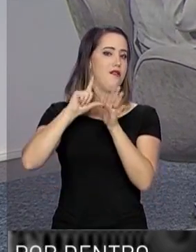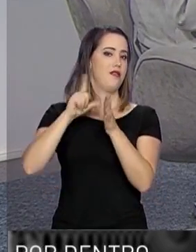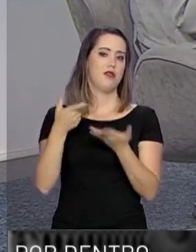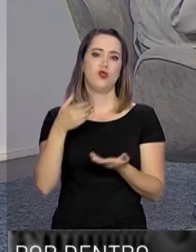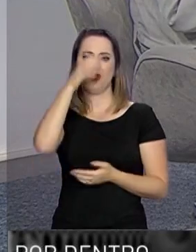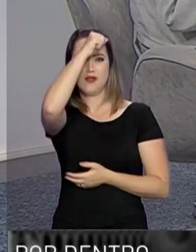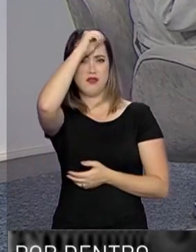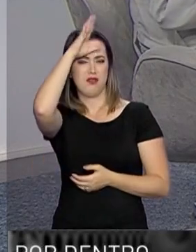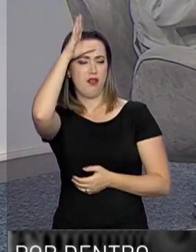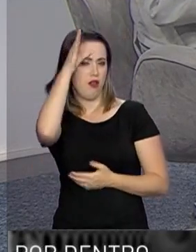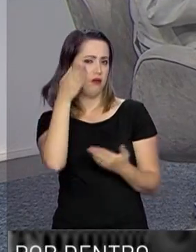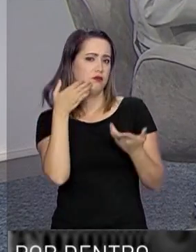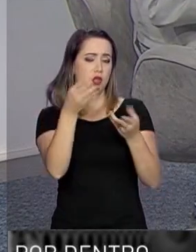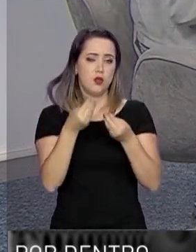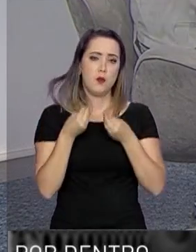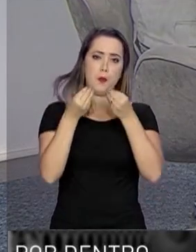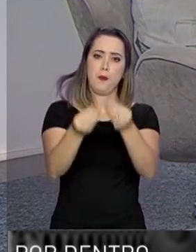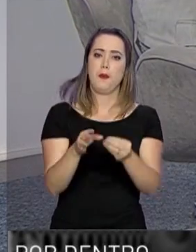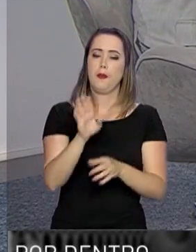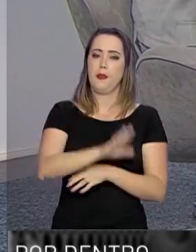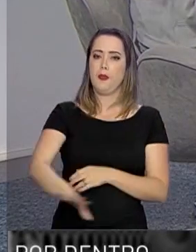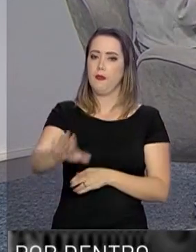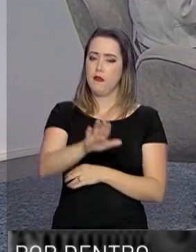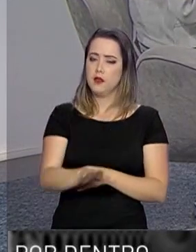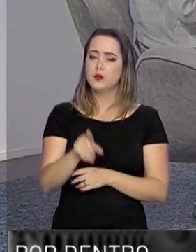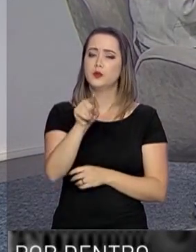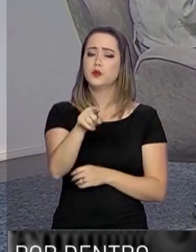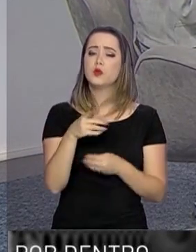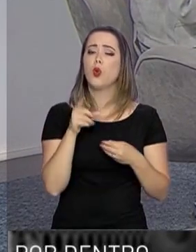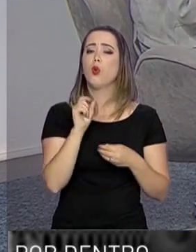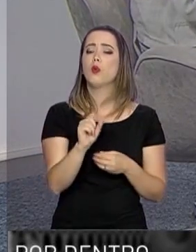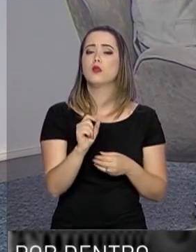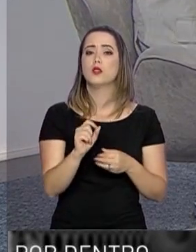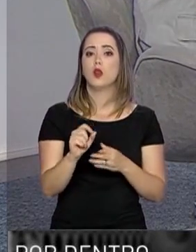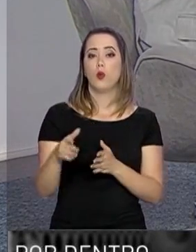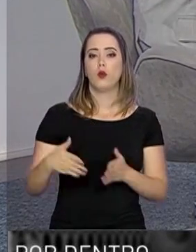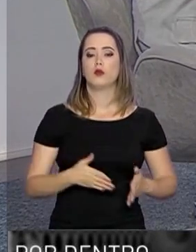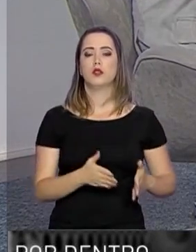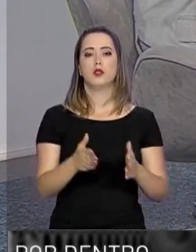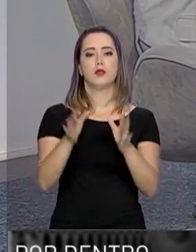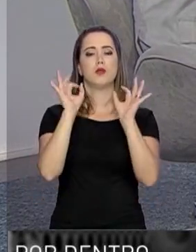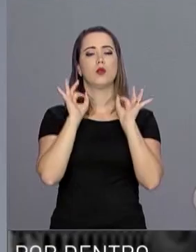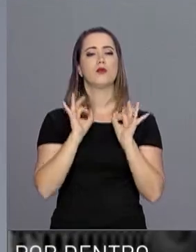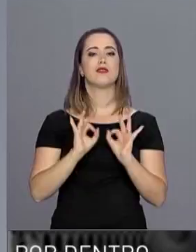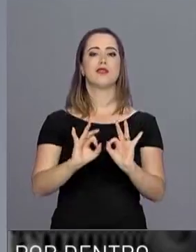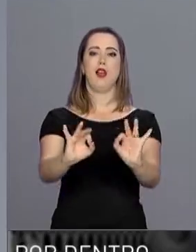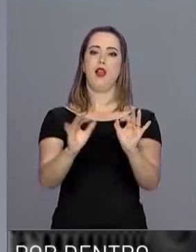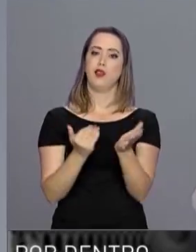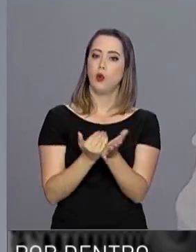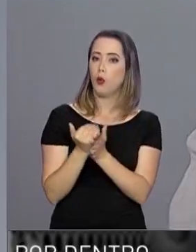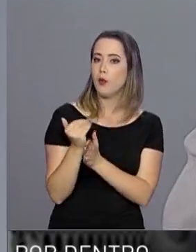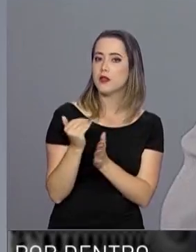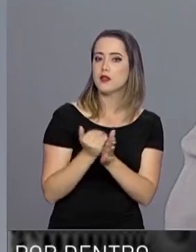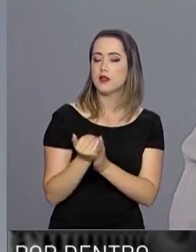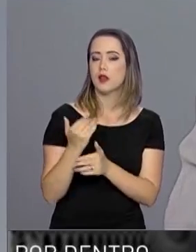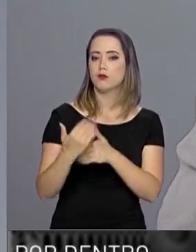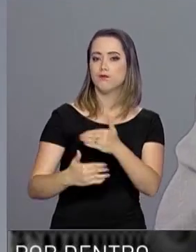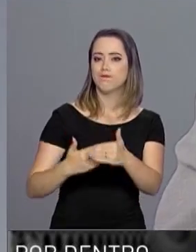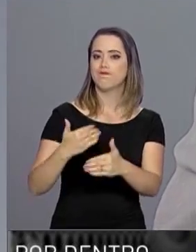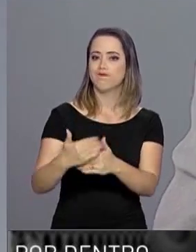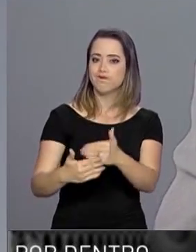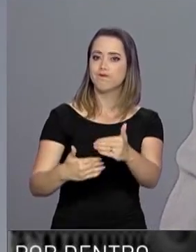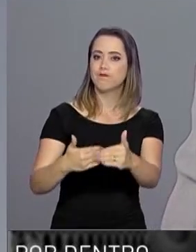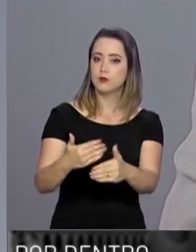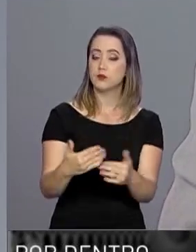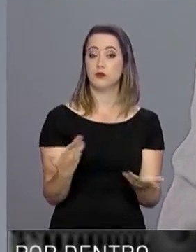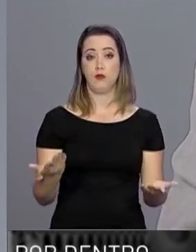quando a gente fala da alfabetização, que ela seja o trajeto perfeito iniciado pela criança. E a base,